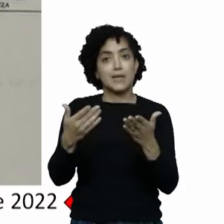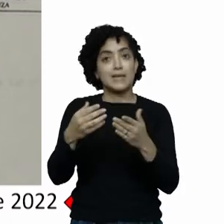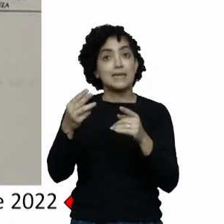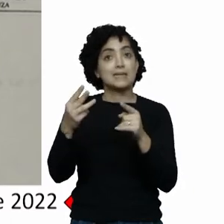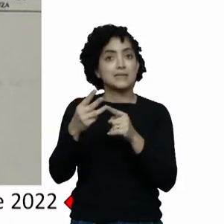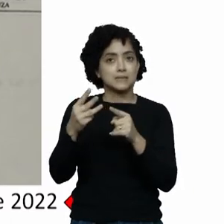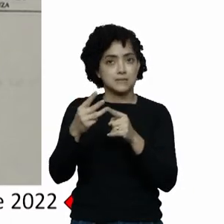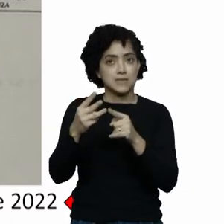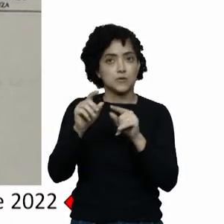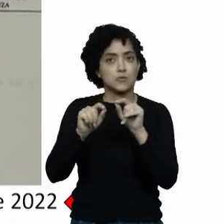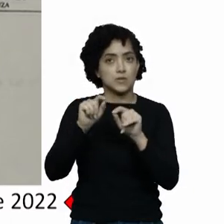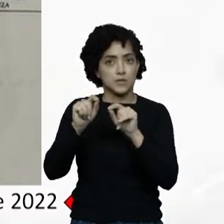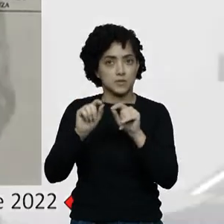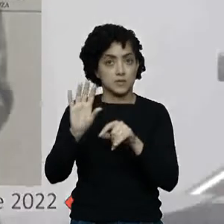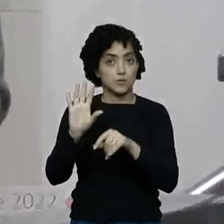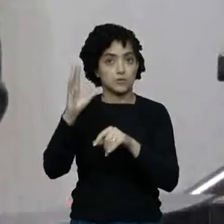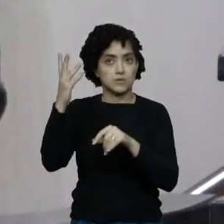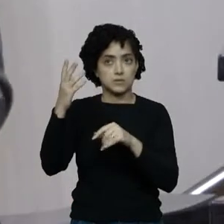situação